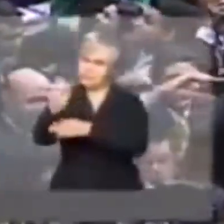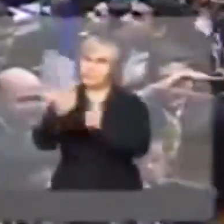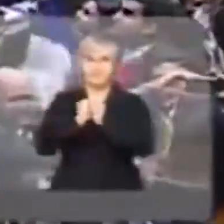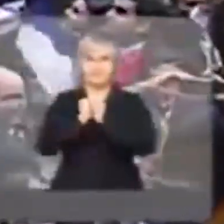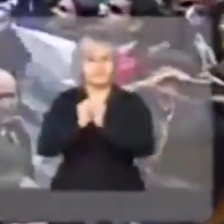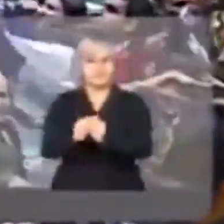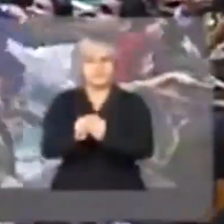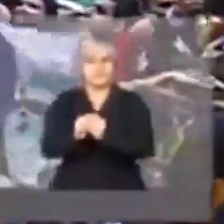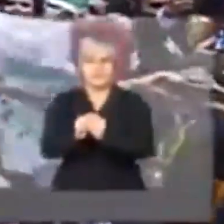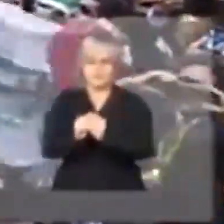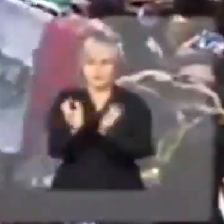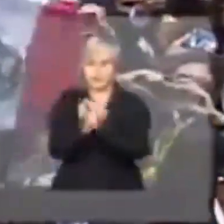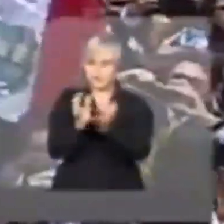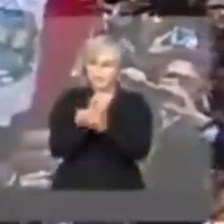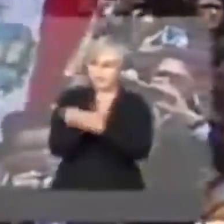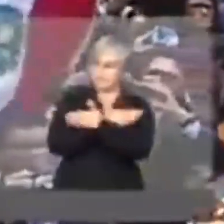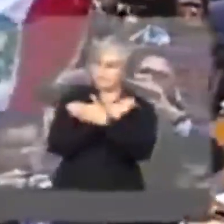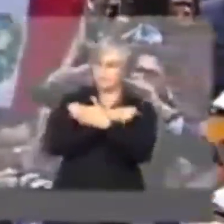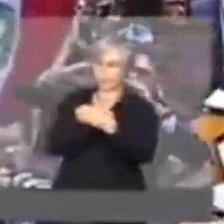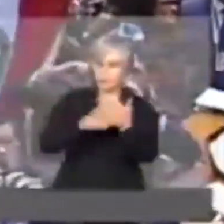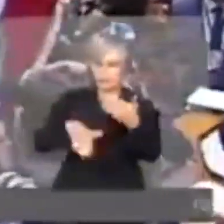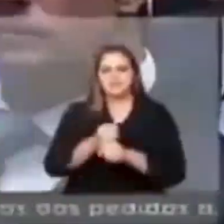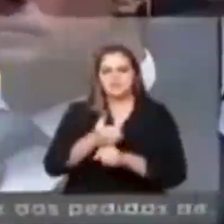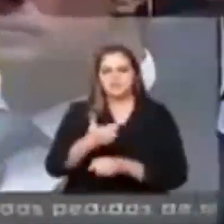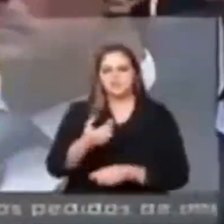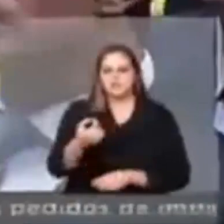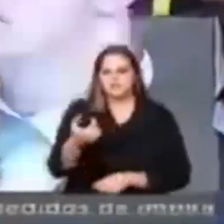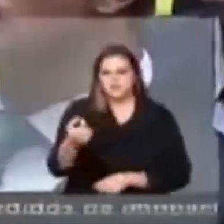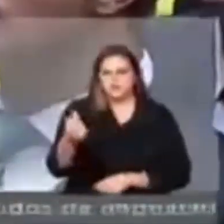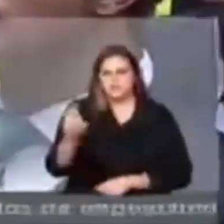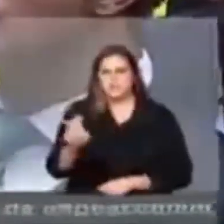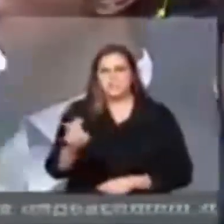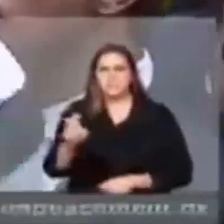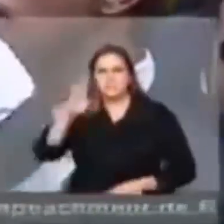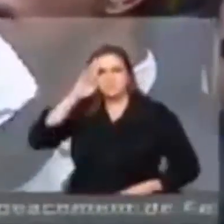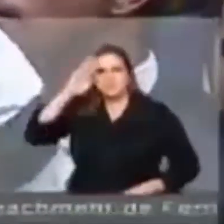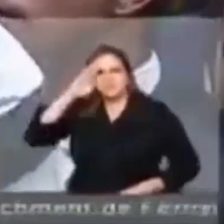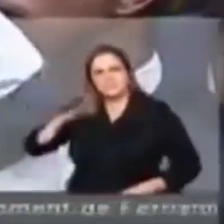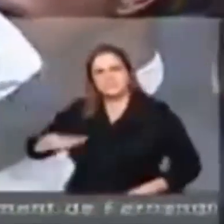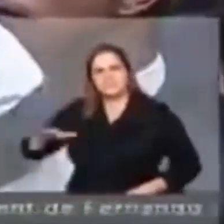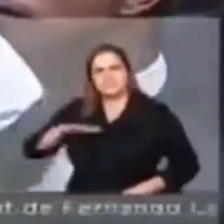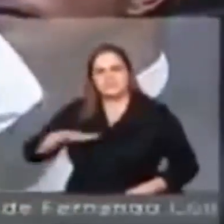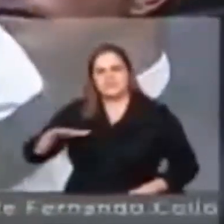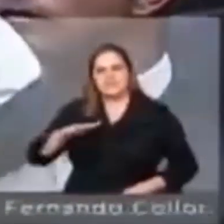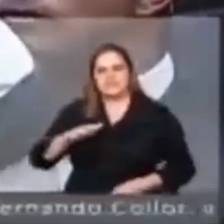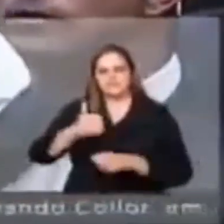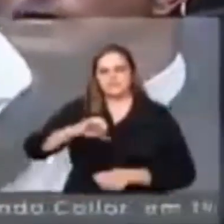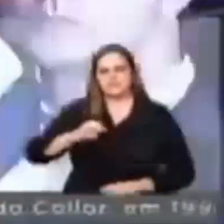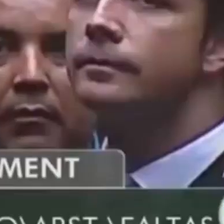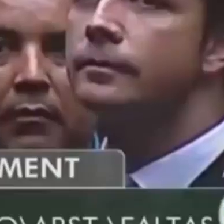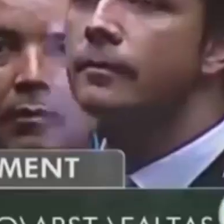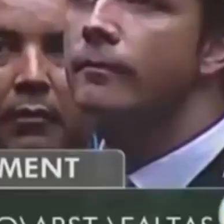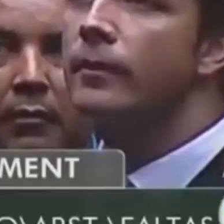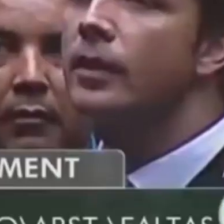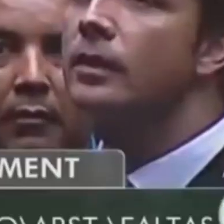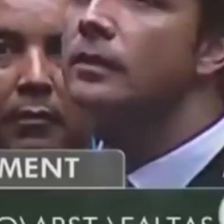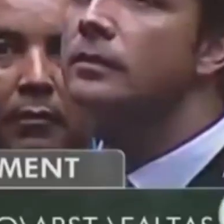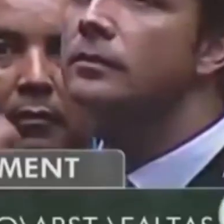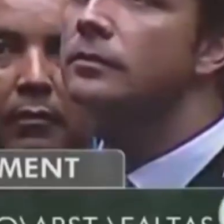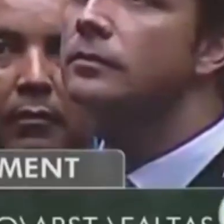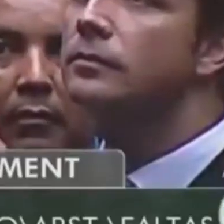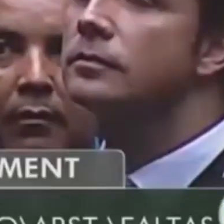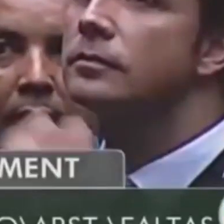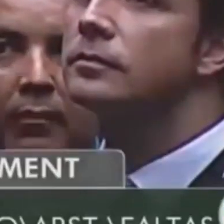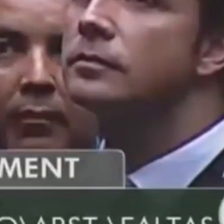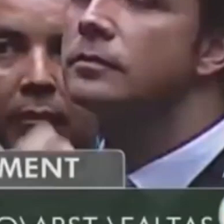junto e os vagabundos do PT. Pelos militares de 64, hoje e sempre. Pela